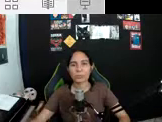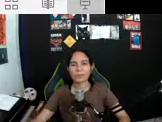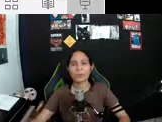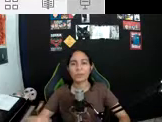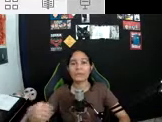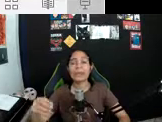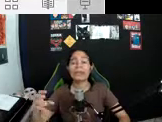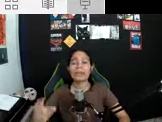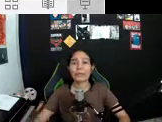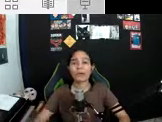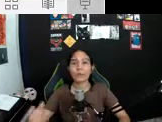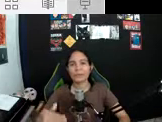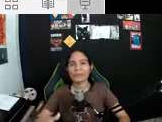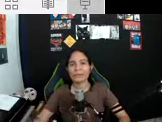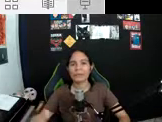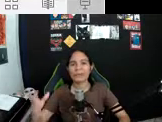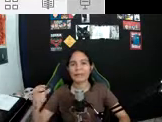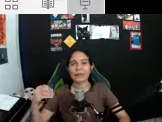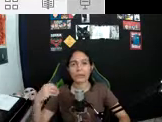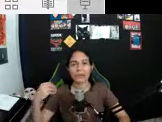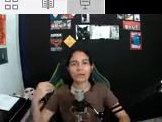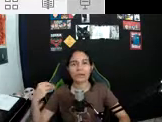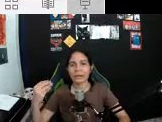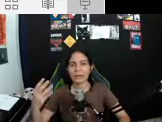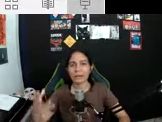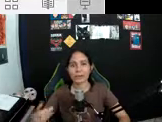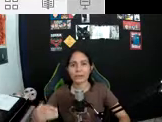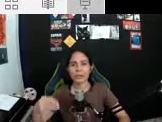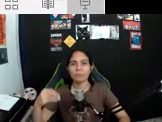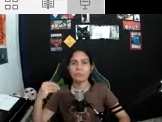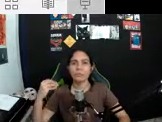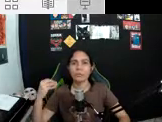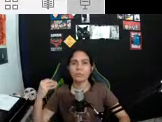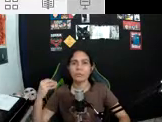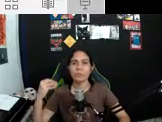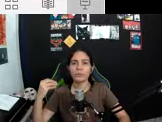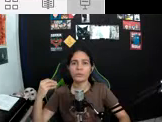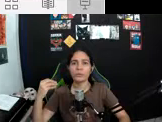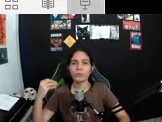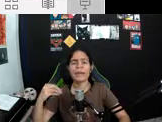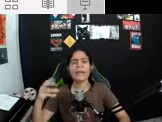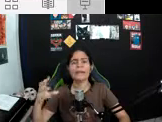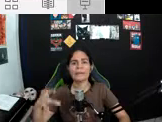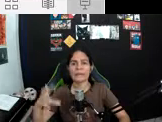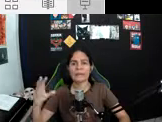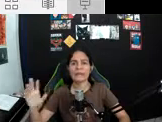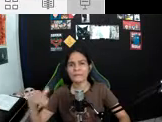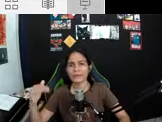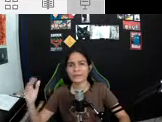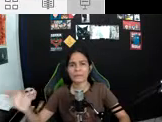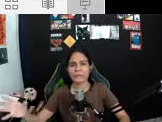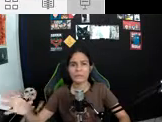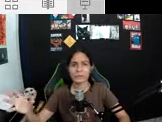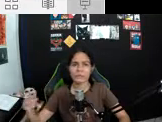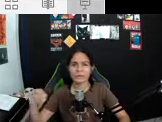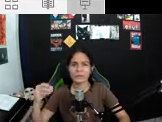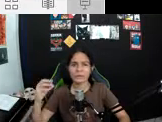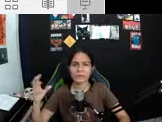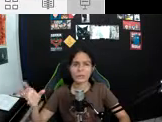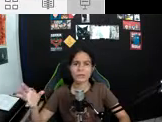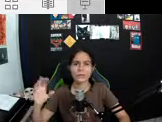as atribuições e, quando necessário, né, colocar notas de repúdio, recriminar quem faz